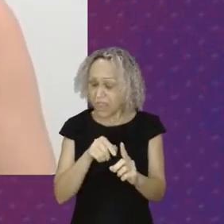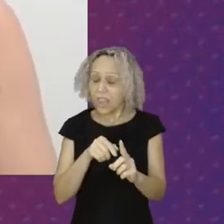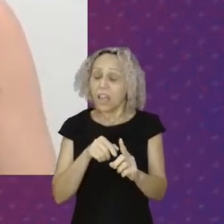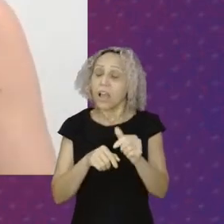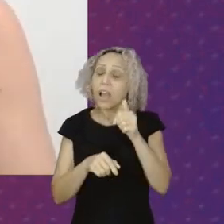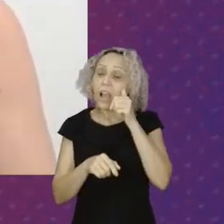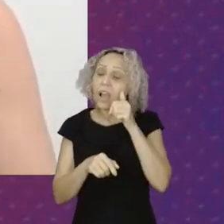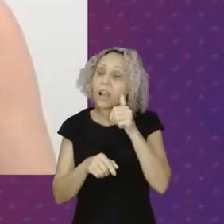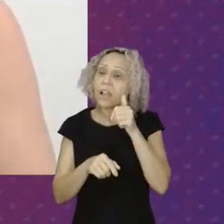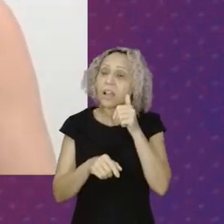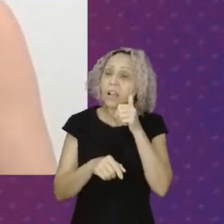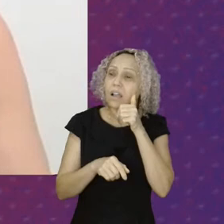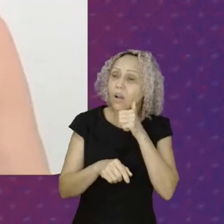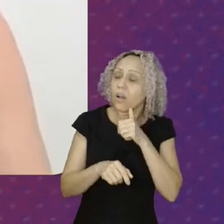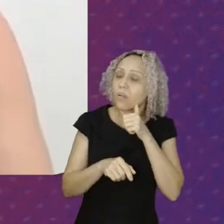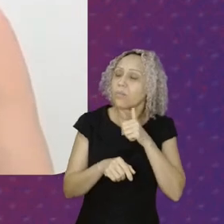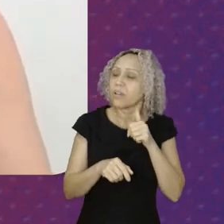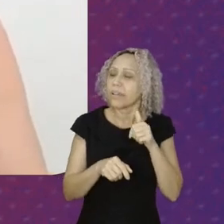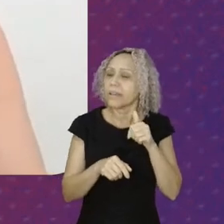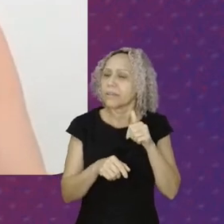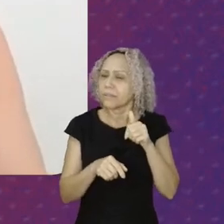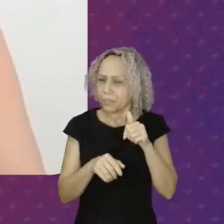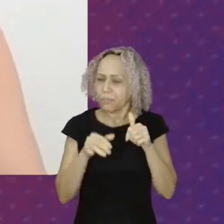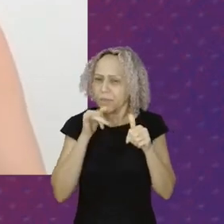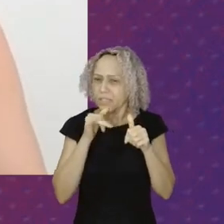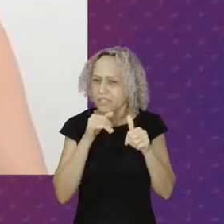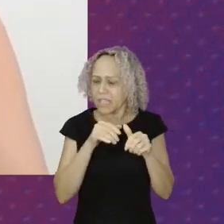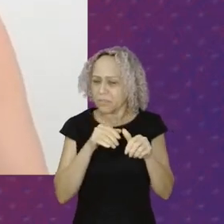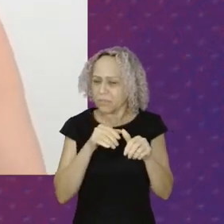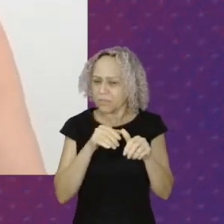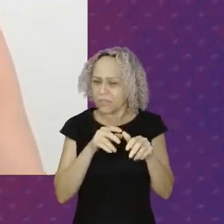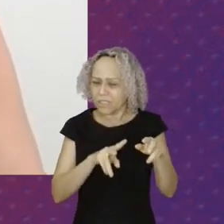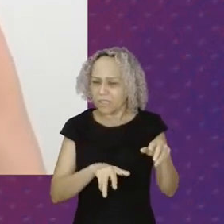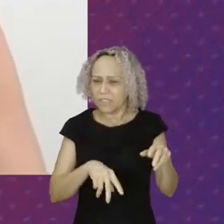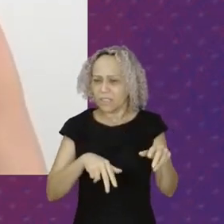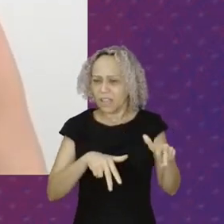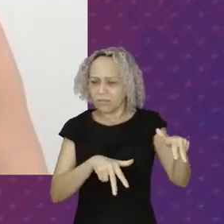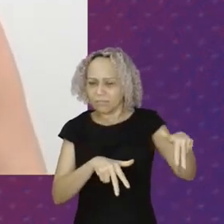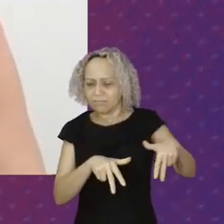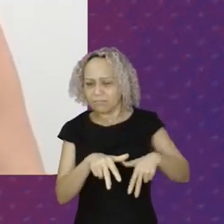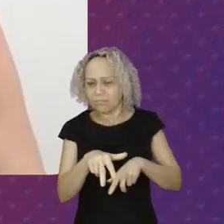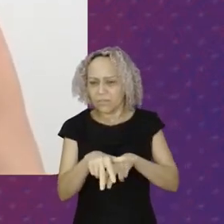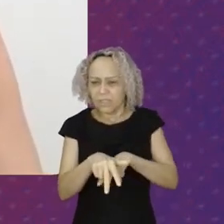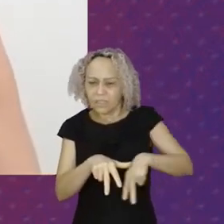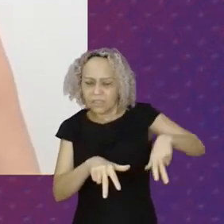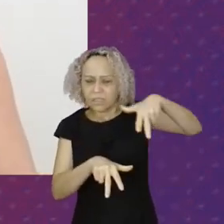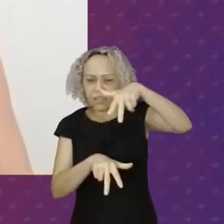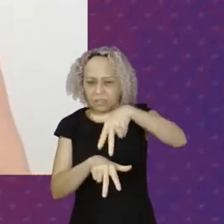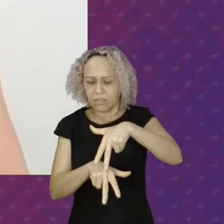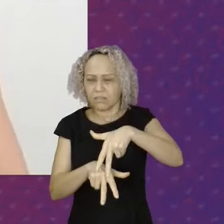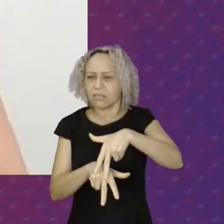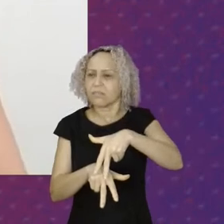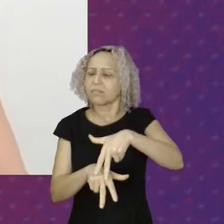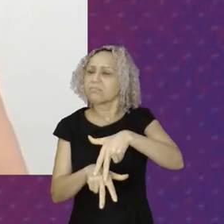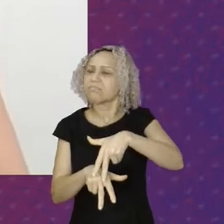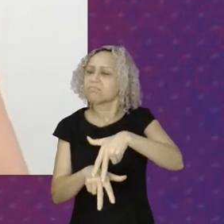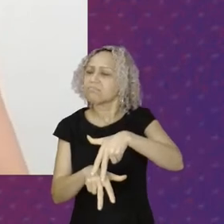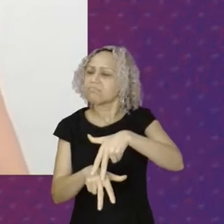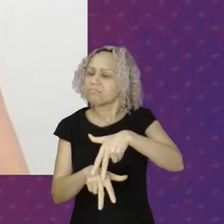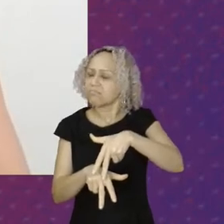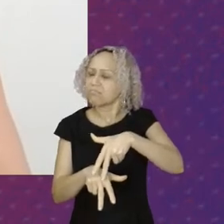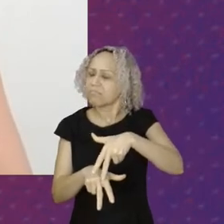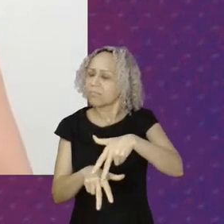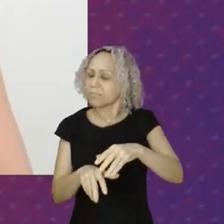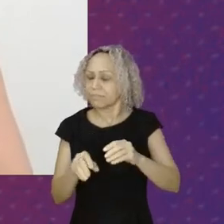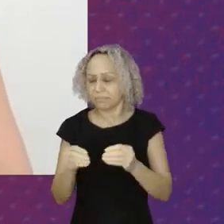com outras mulheres, com e sem deficiência? Mesmo porque a mulher com deficiência também pode ser uma mulher